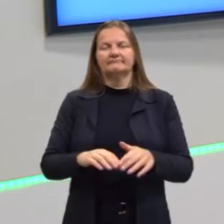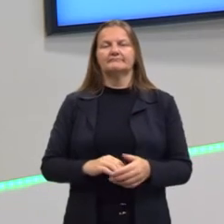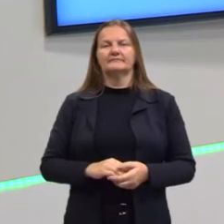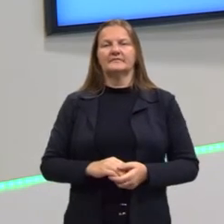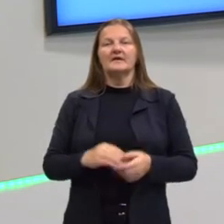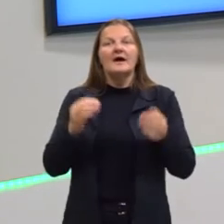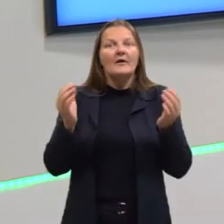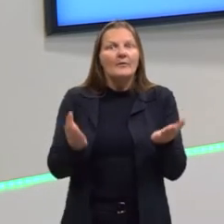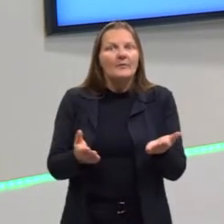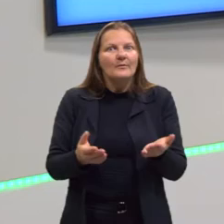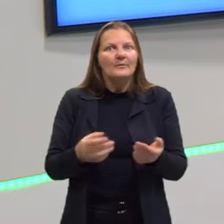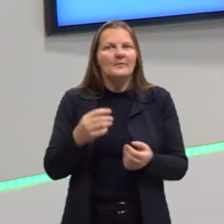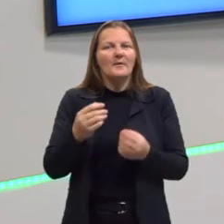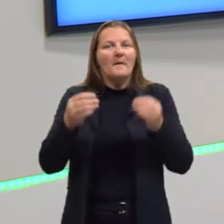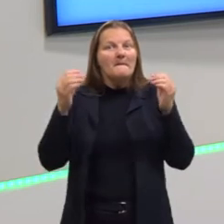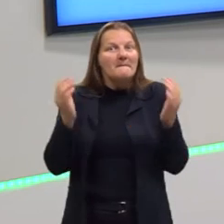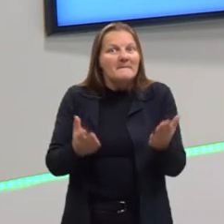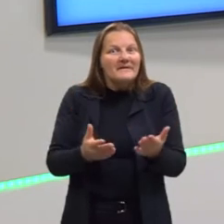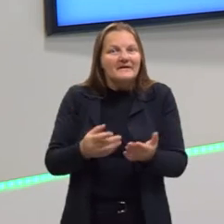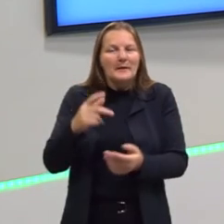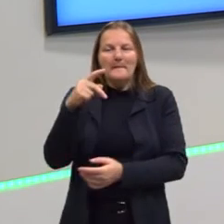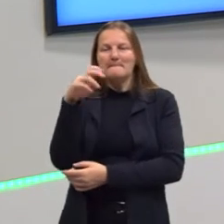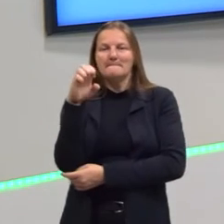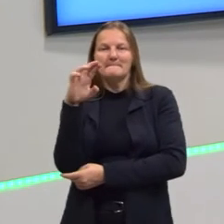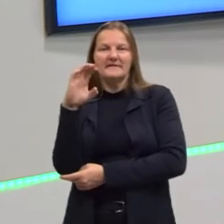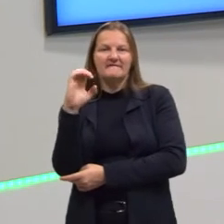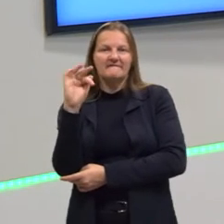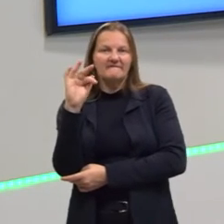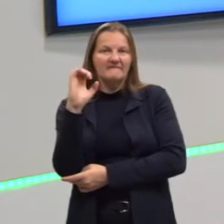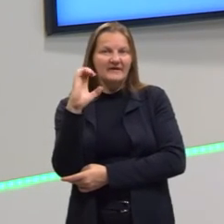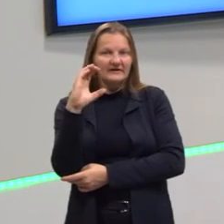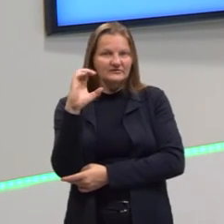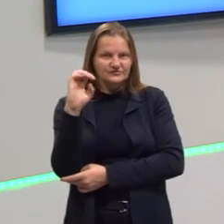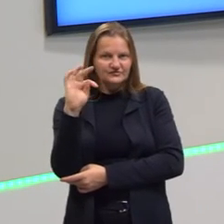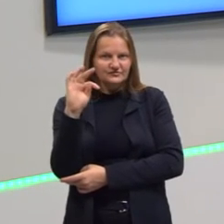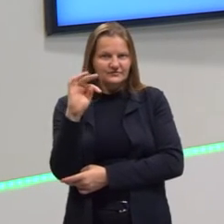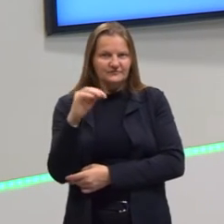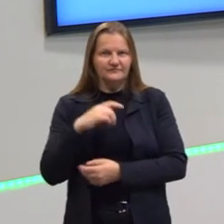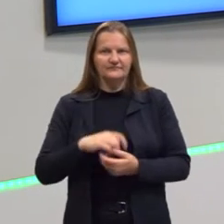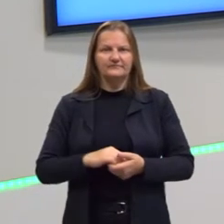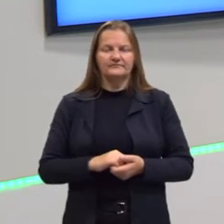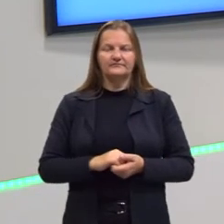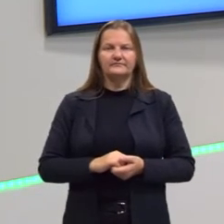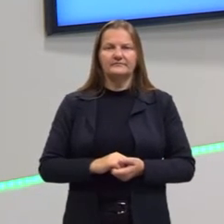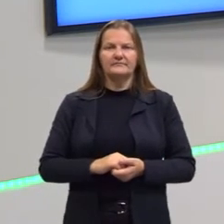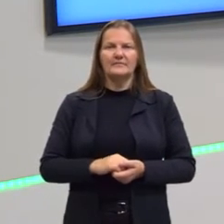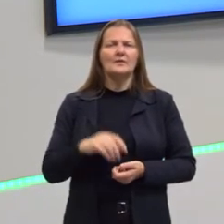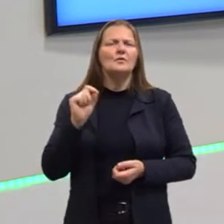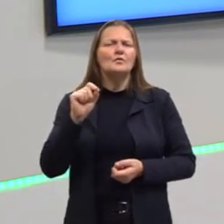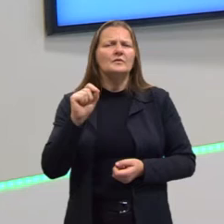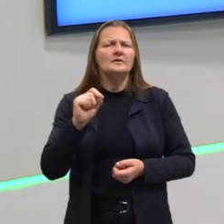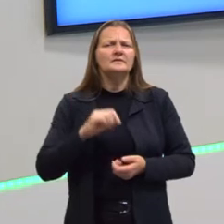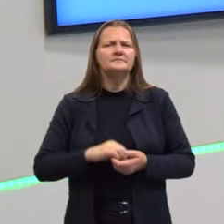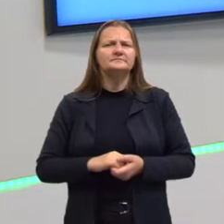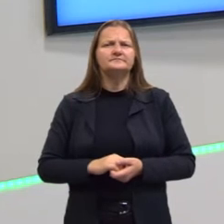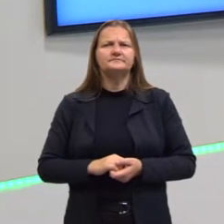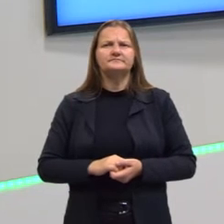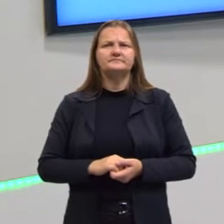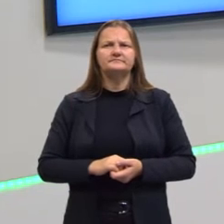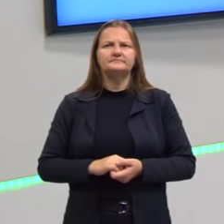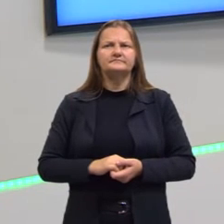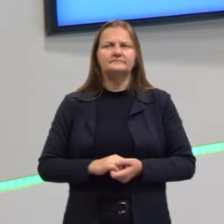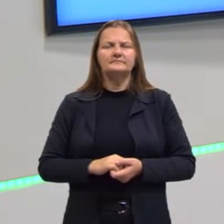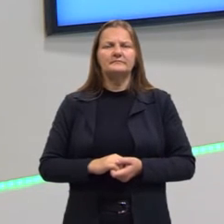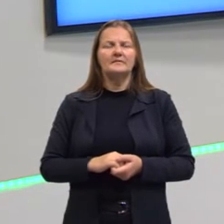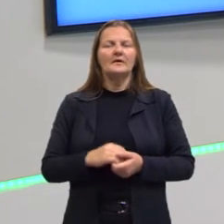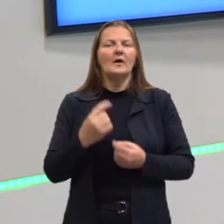agora o passando por feito são amphenol Actions que são infinitex Sons